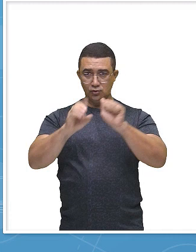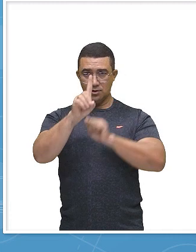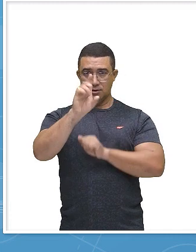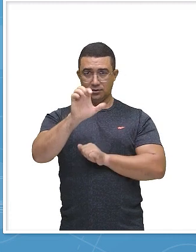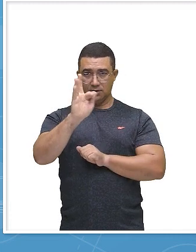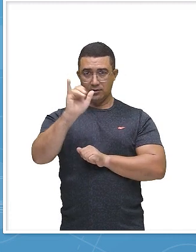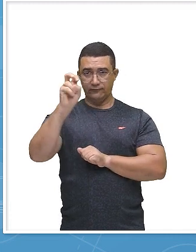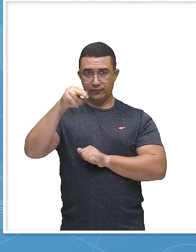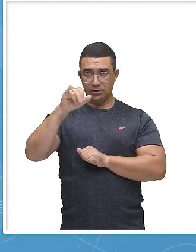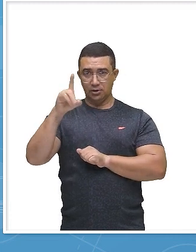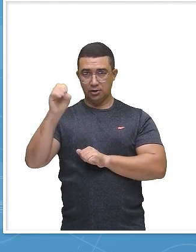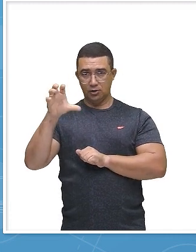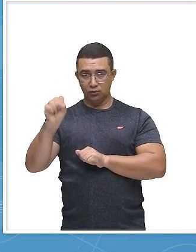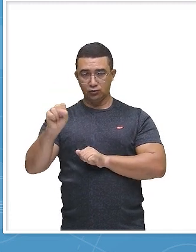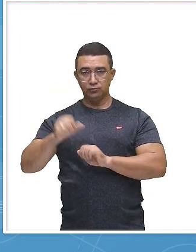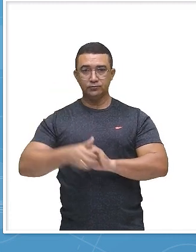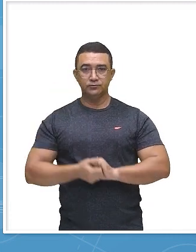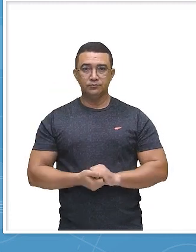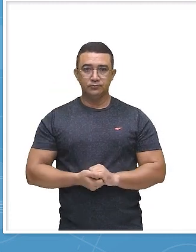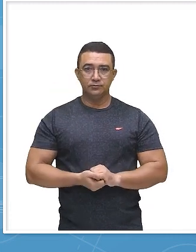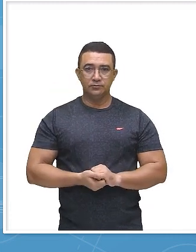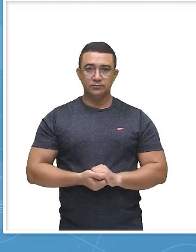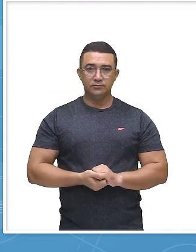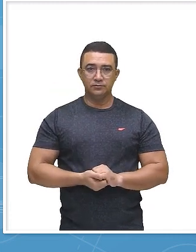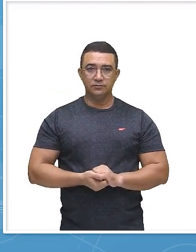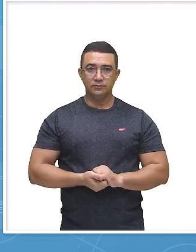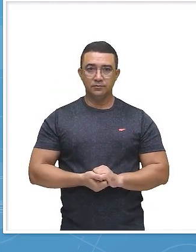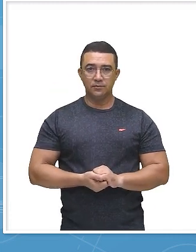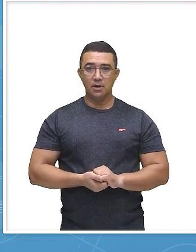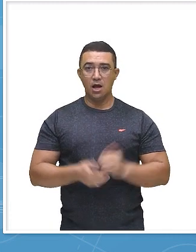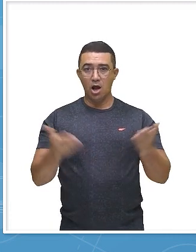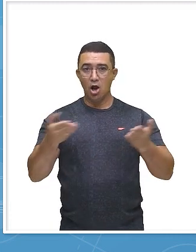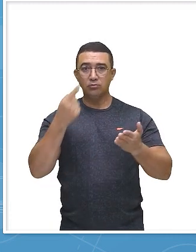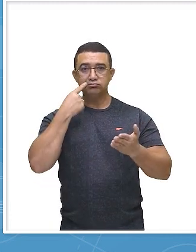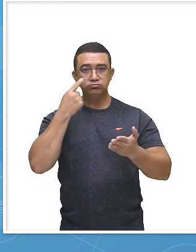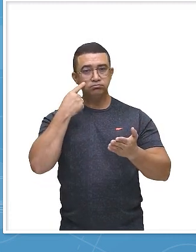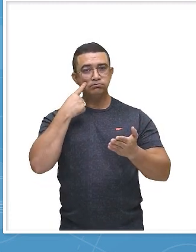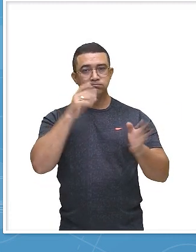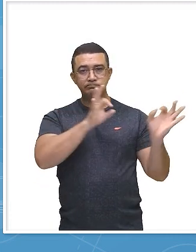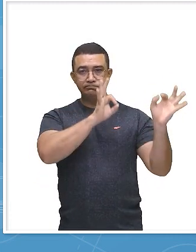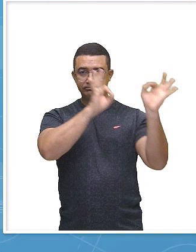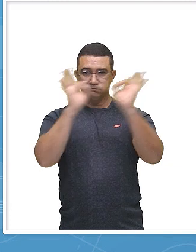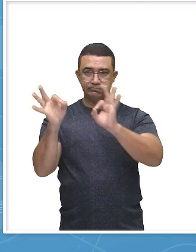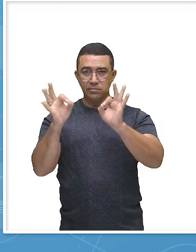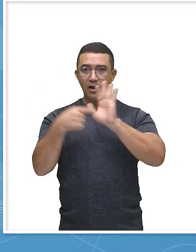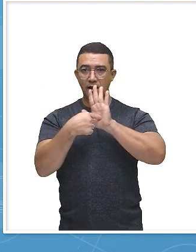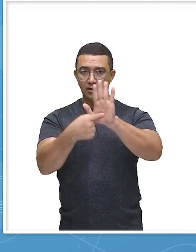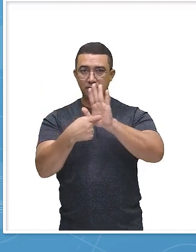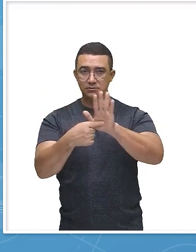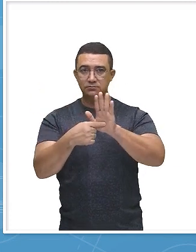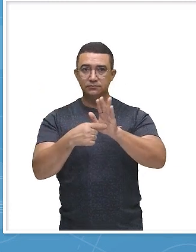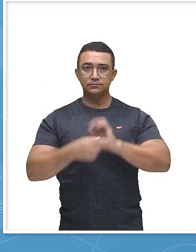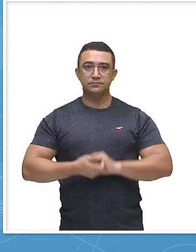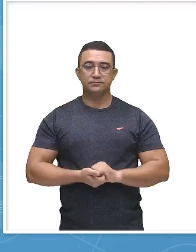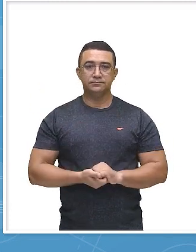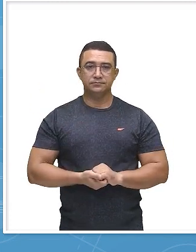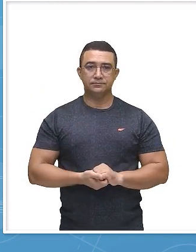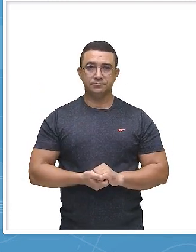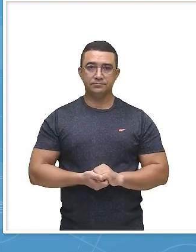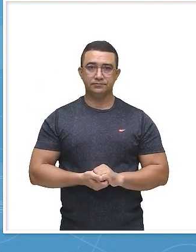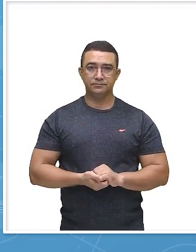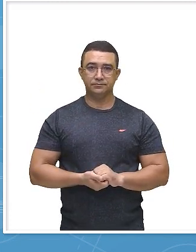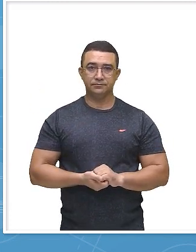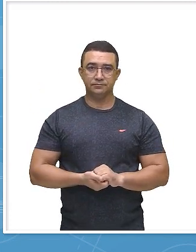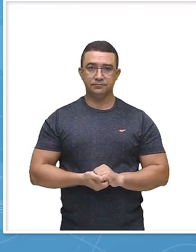amores? Então, queridos, nós já vimos, vamos ver o comentário só para você conferir a sua resposta. Né?